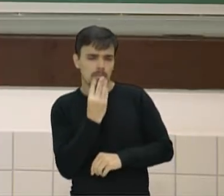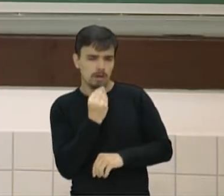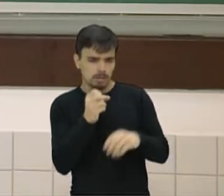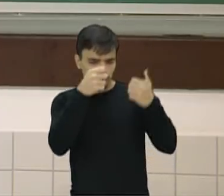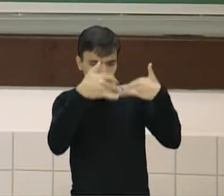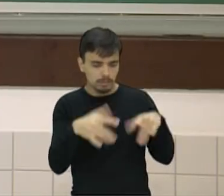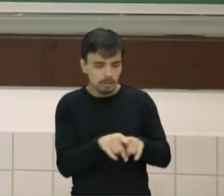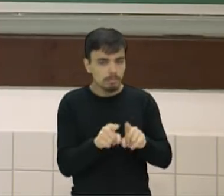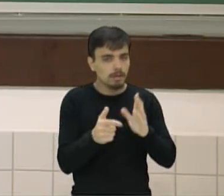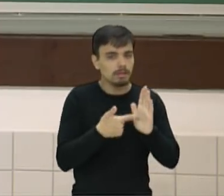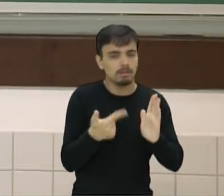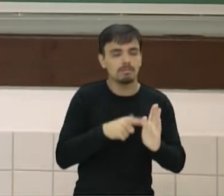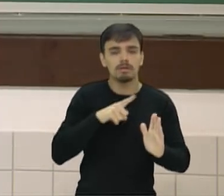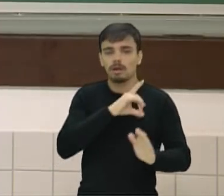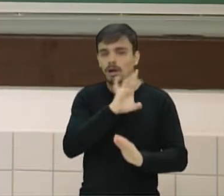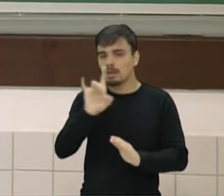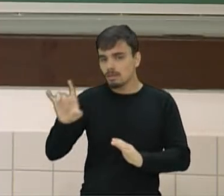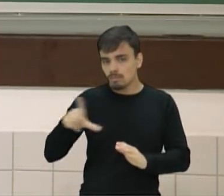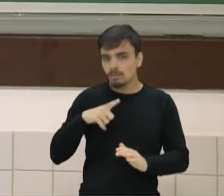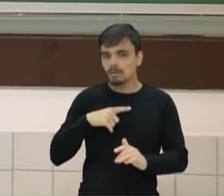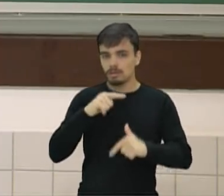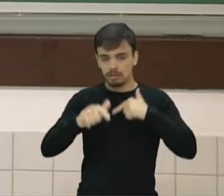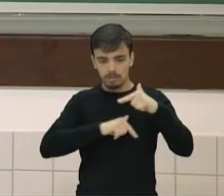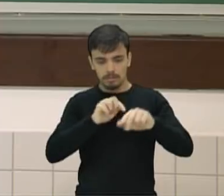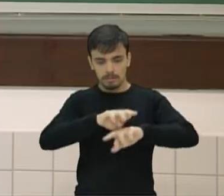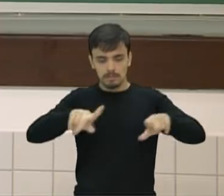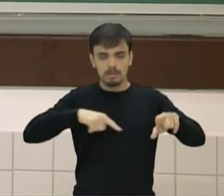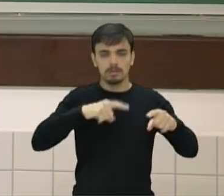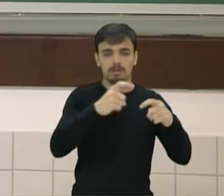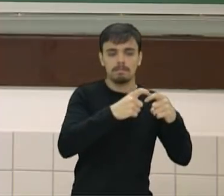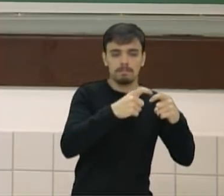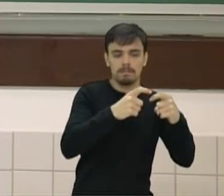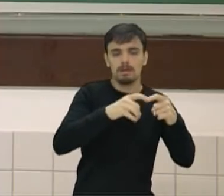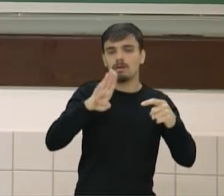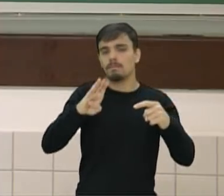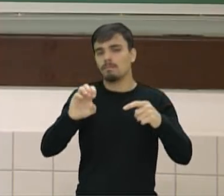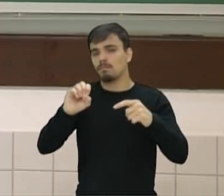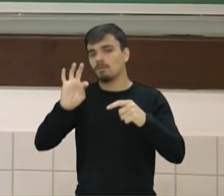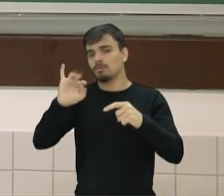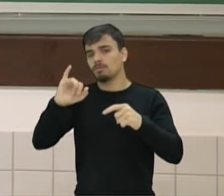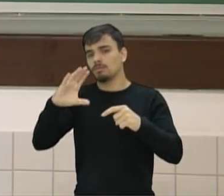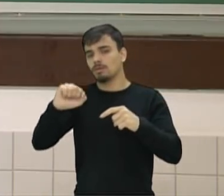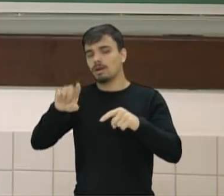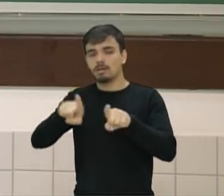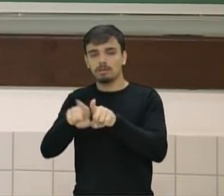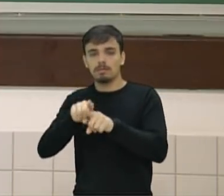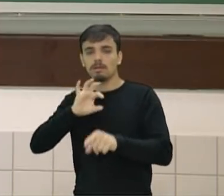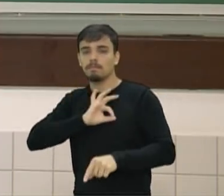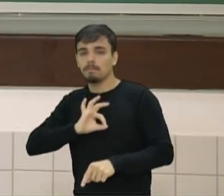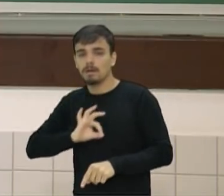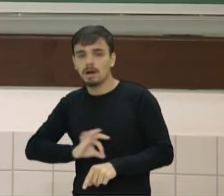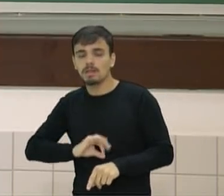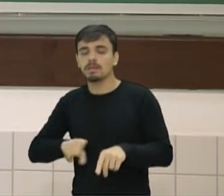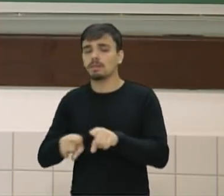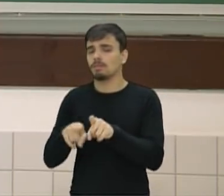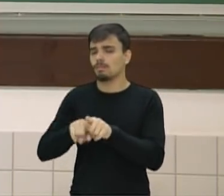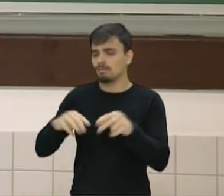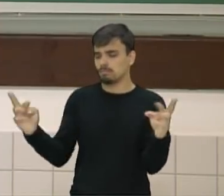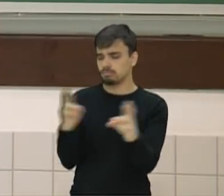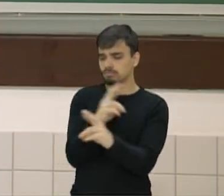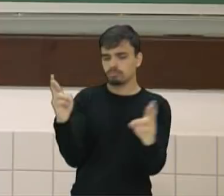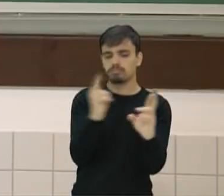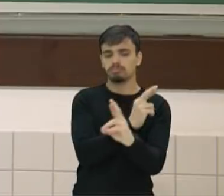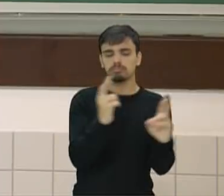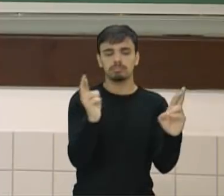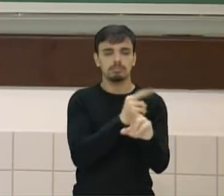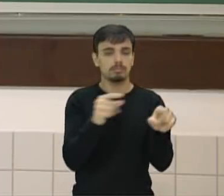Cada um tem uma profissão diferente. Tem o médico, tem o boticário, tem o padre, né? E eles vão se relacionar,